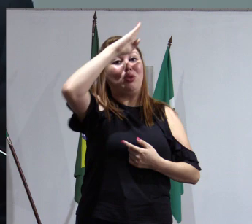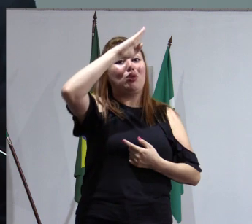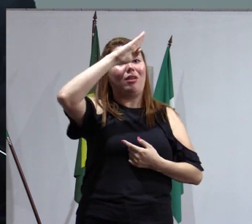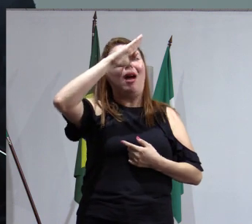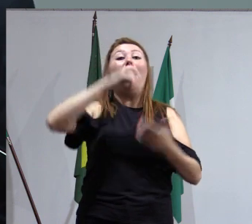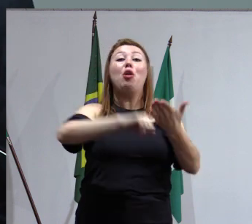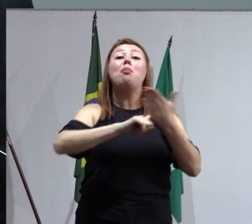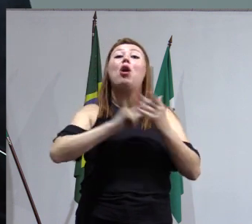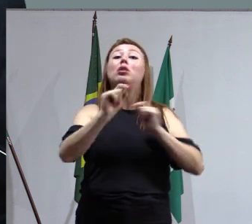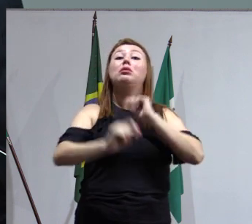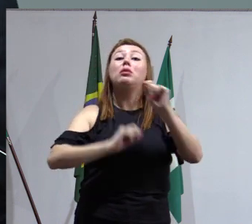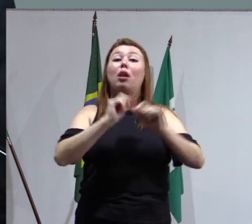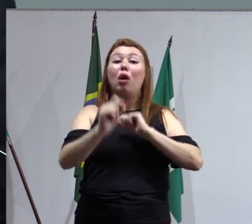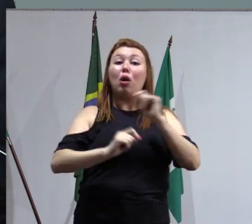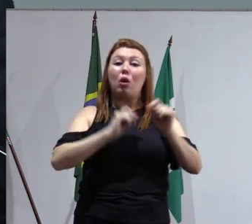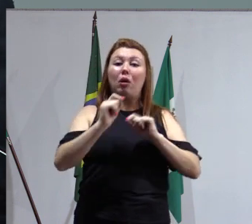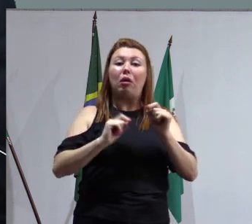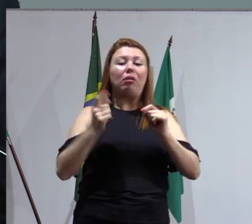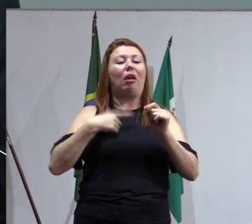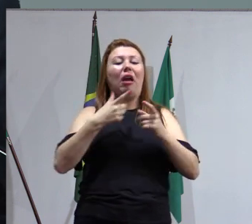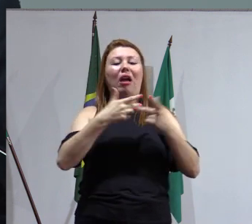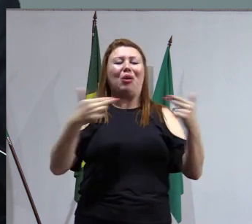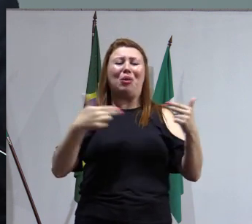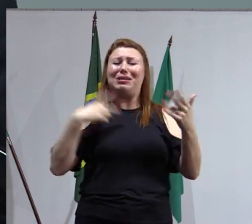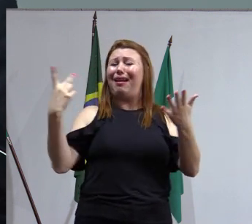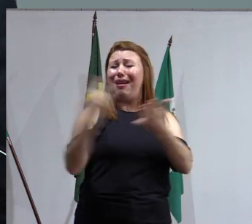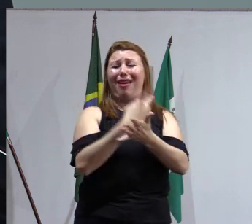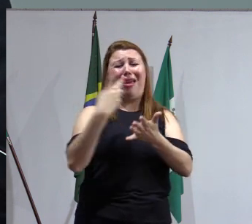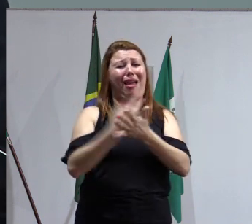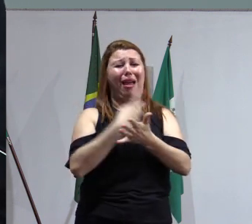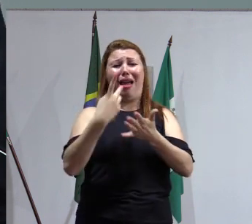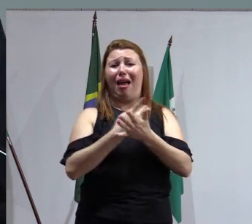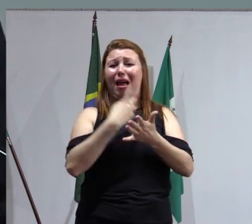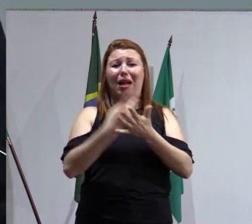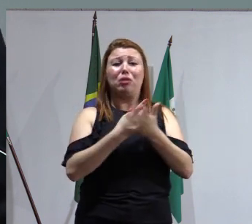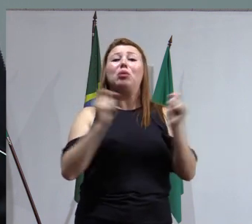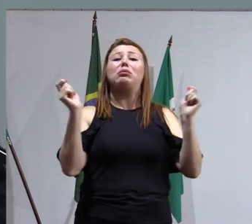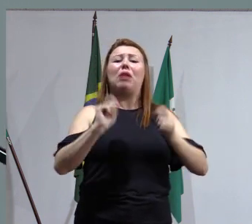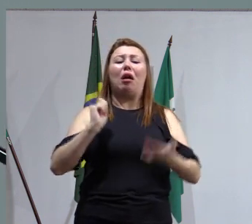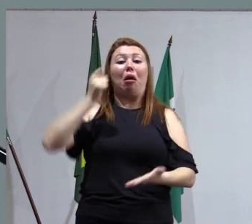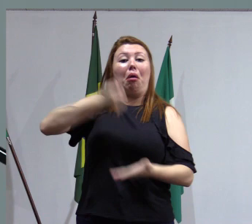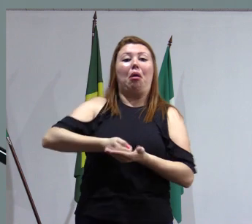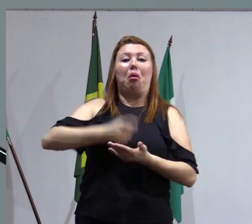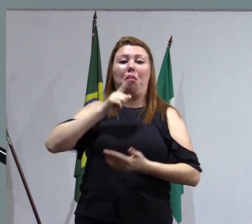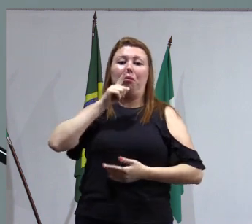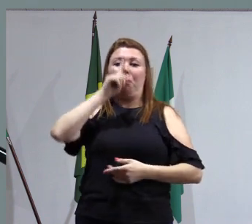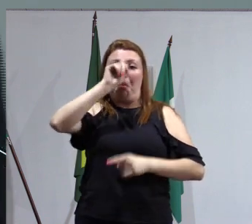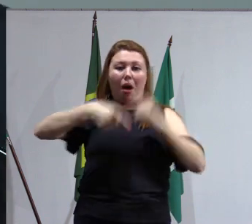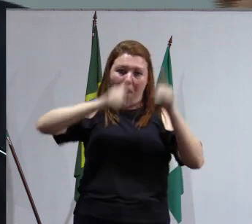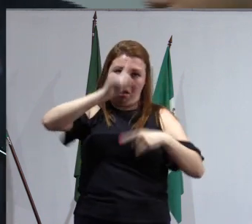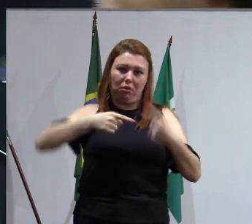proposta feita de um modus operandi completamente errado, que dá muito espaço para o autoritarismo.